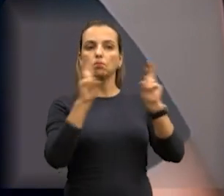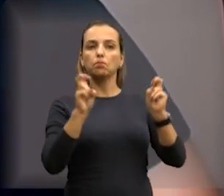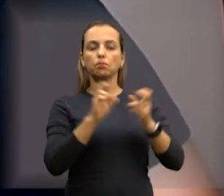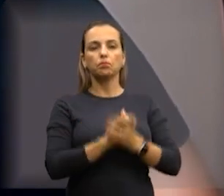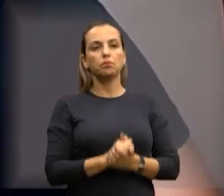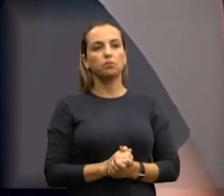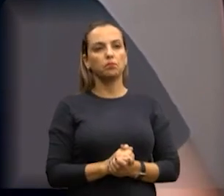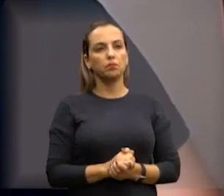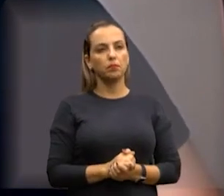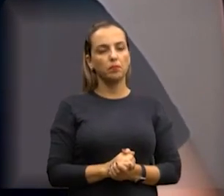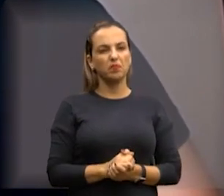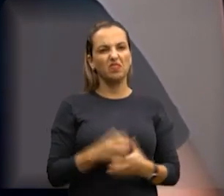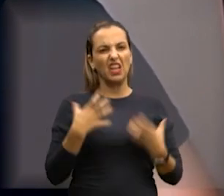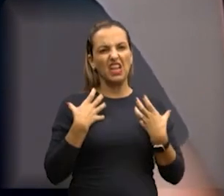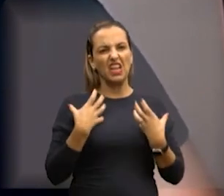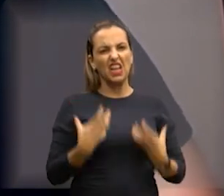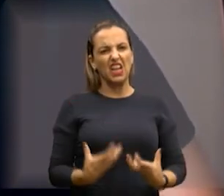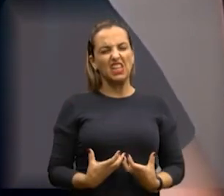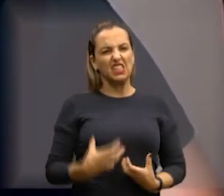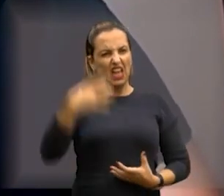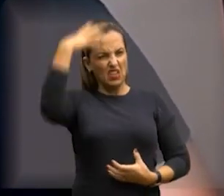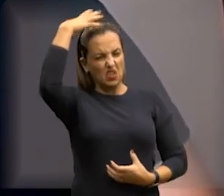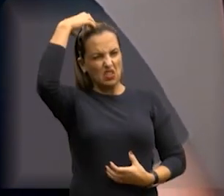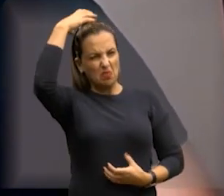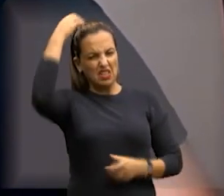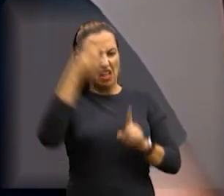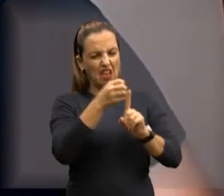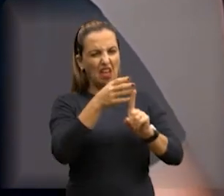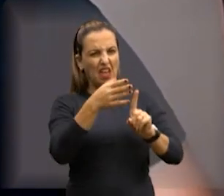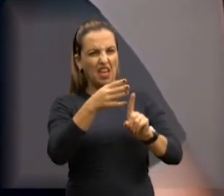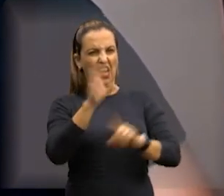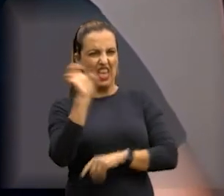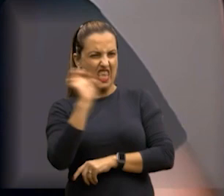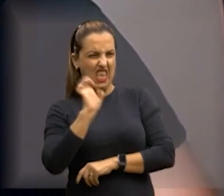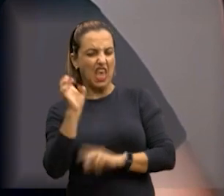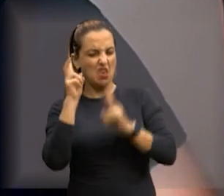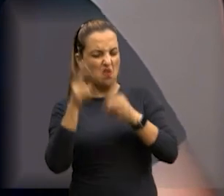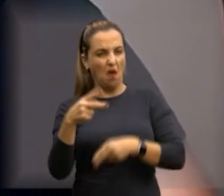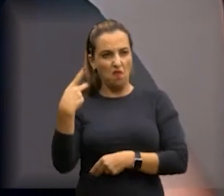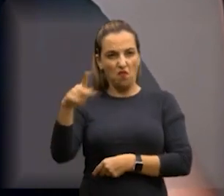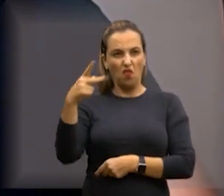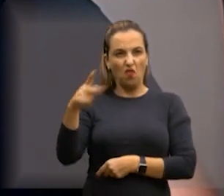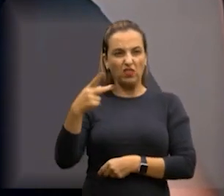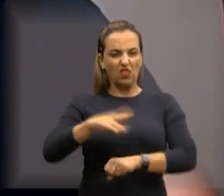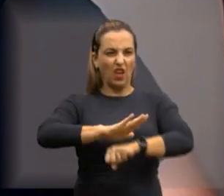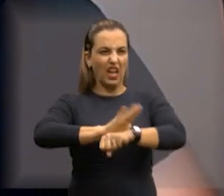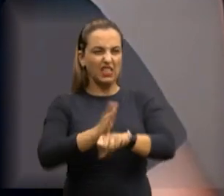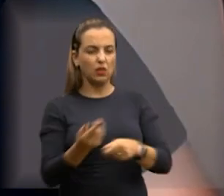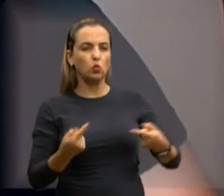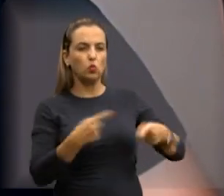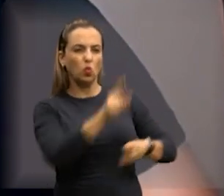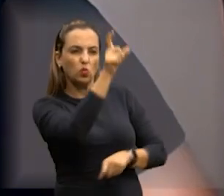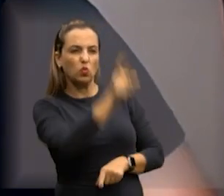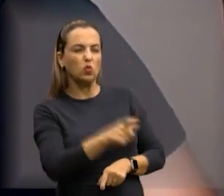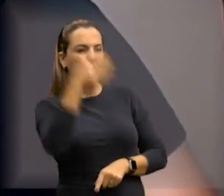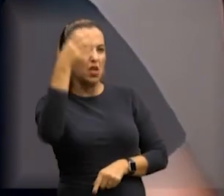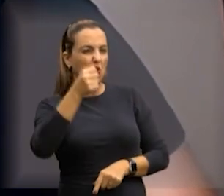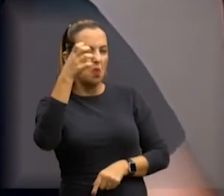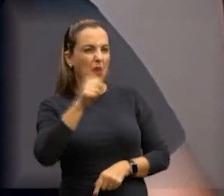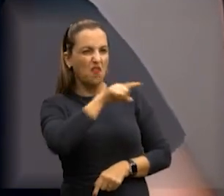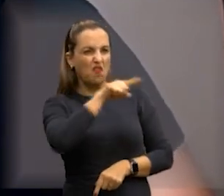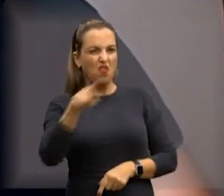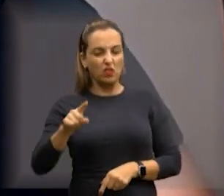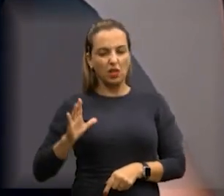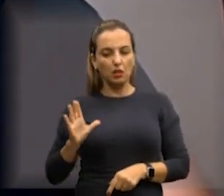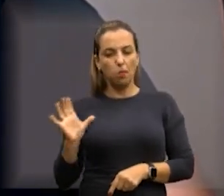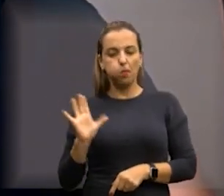estou cansado de macacas gaysistas como você, pregando racismo contra os homens brancos de bem. Enquanto vocês fazem